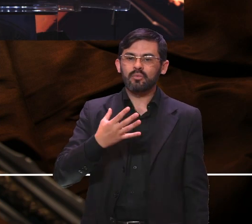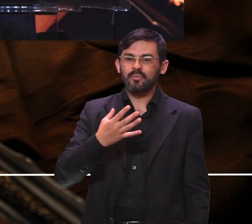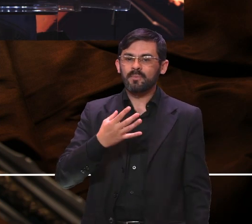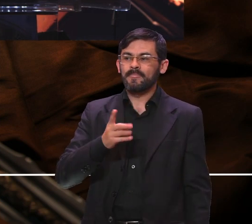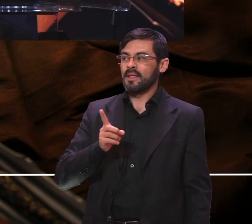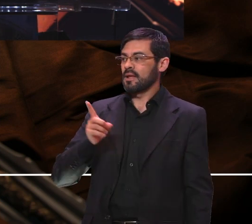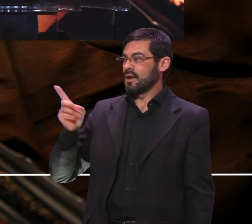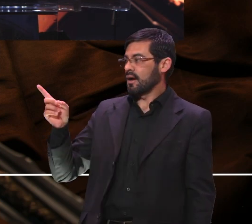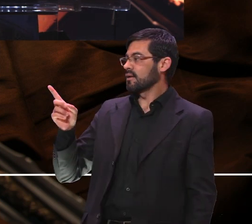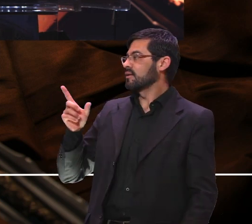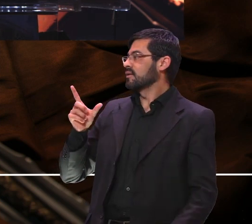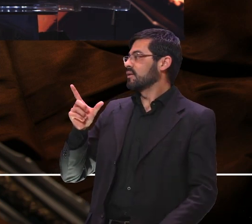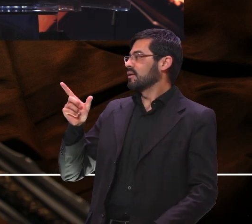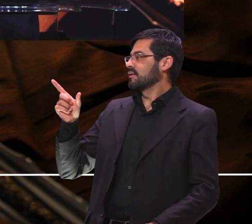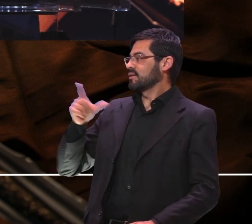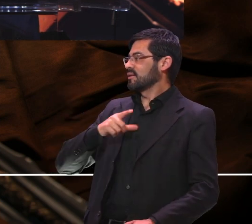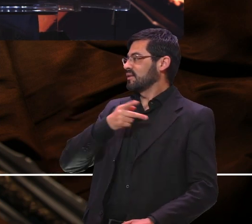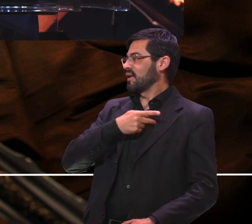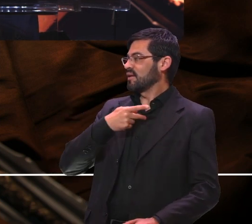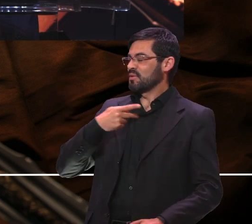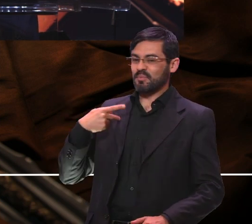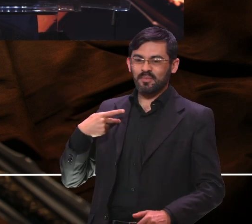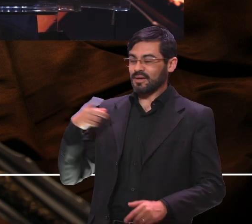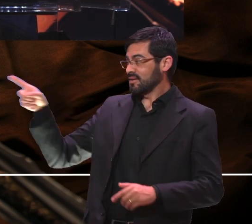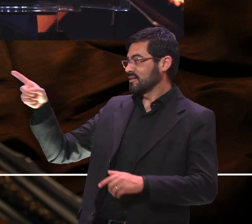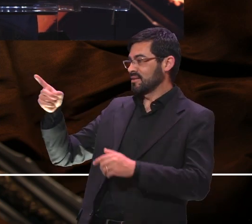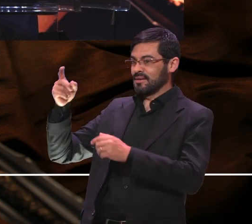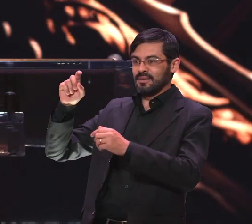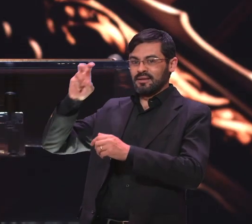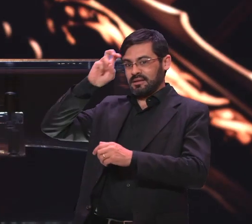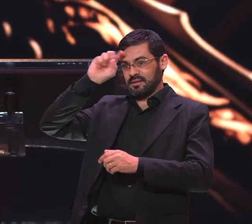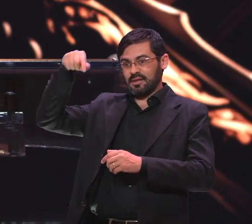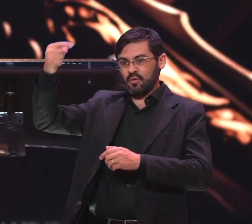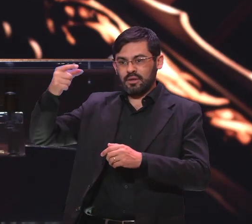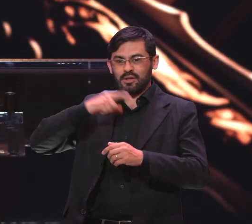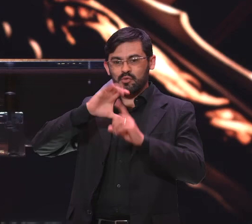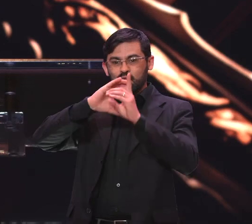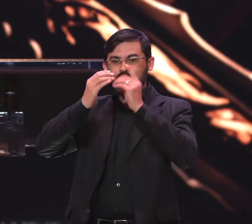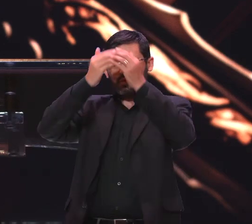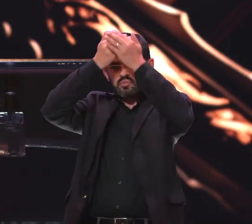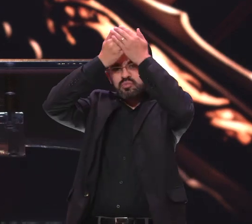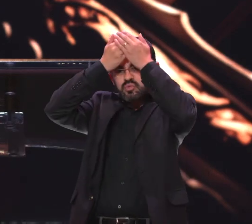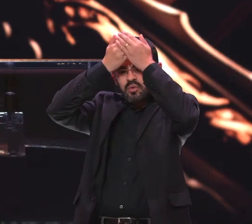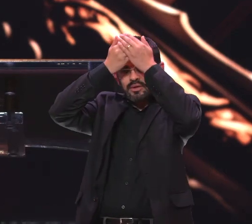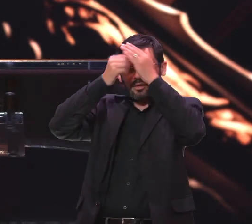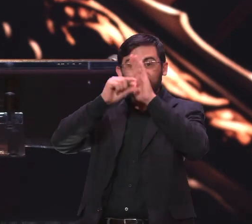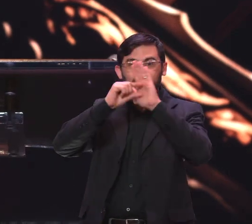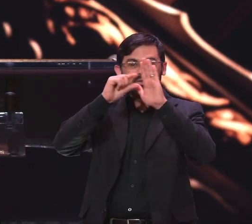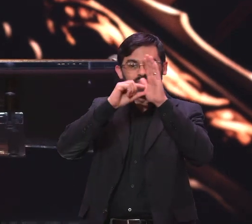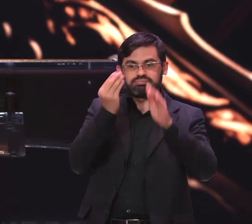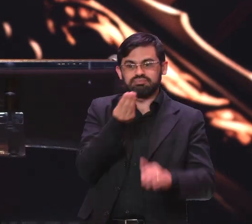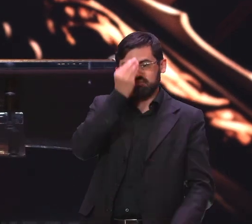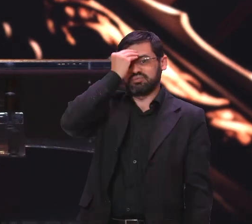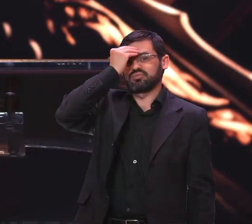rindo aqui, porque vai ser ordenado pastor quinta-feira. Esse é um versículo que tem que decorar com os